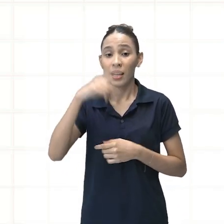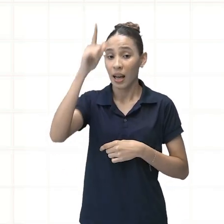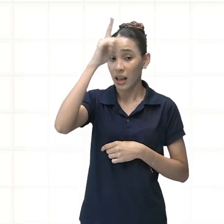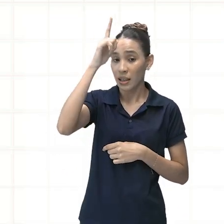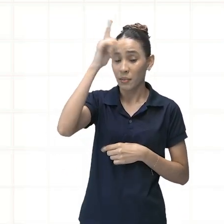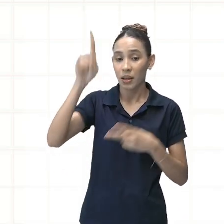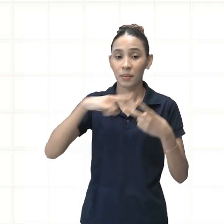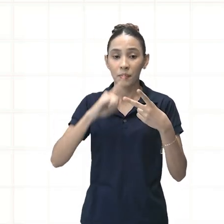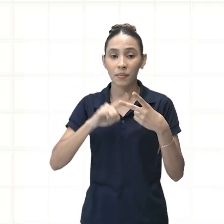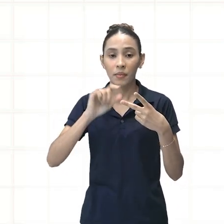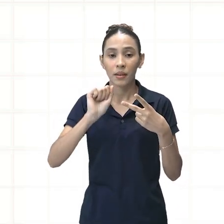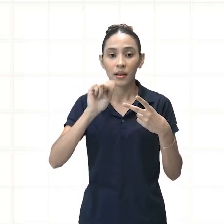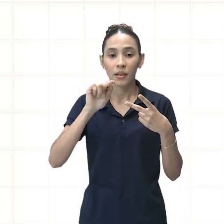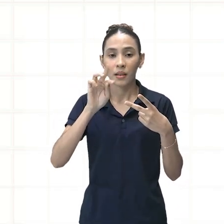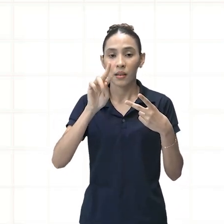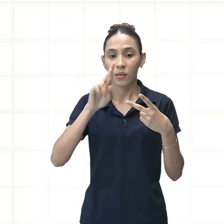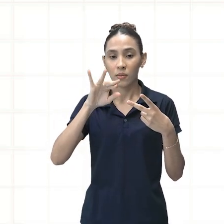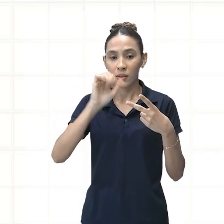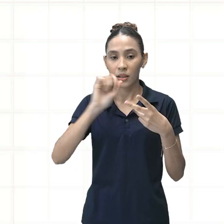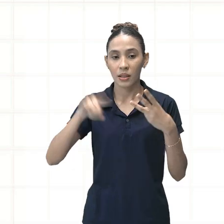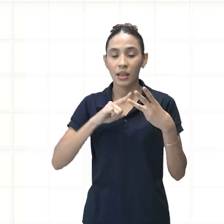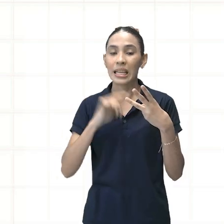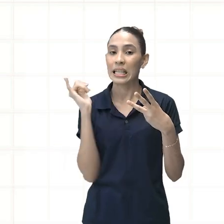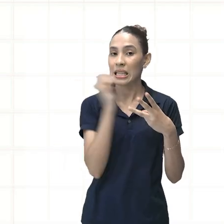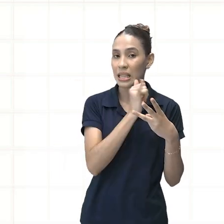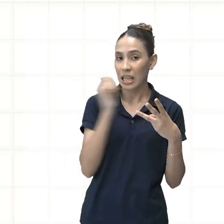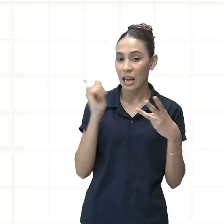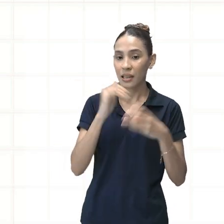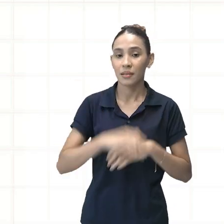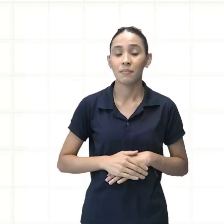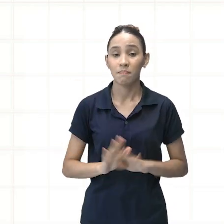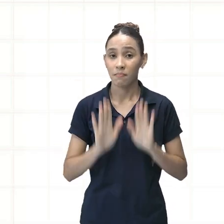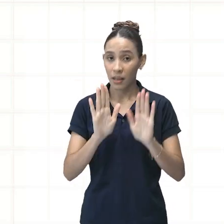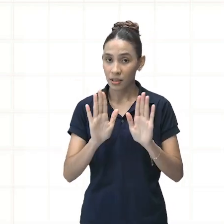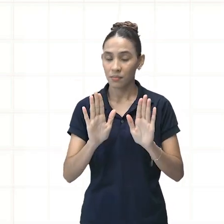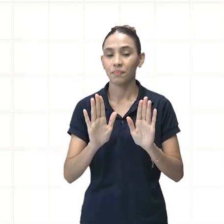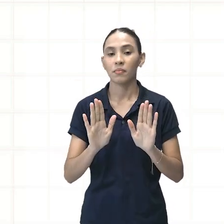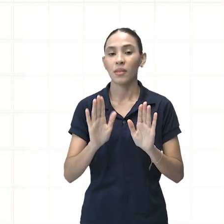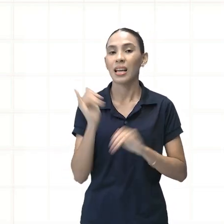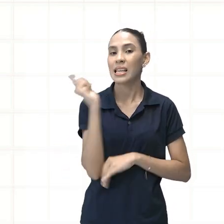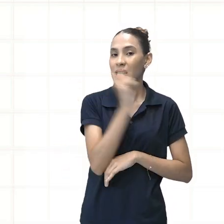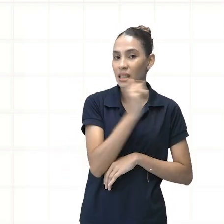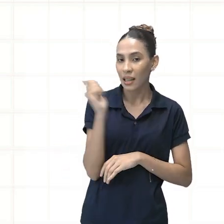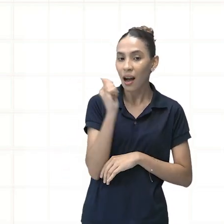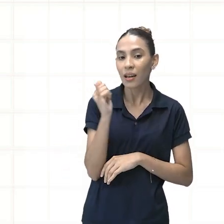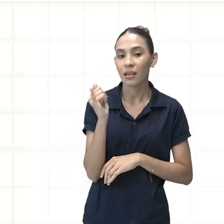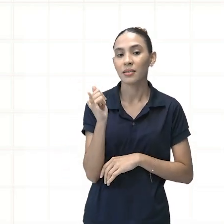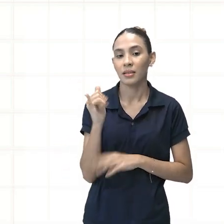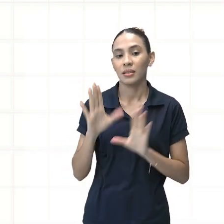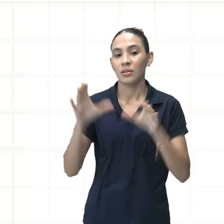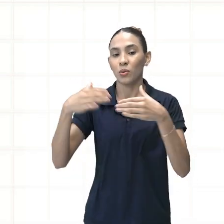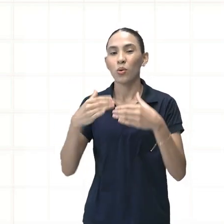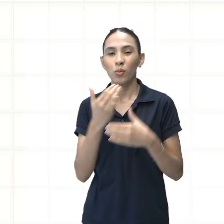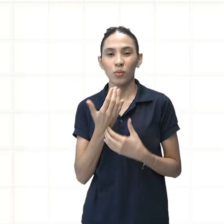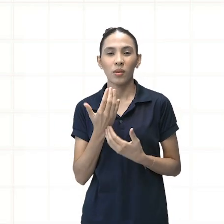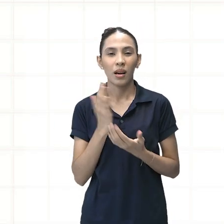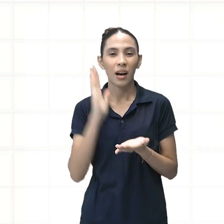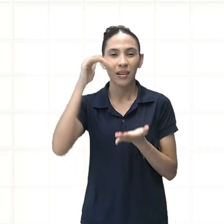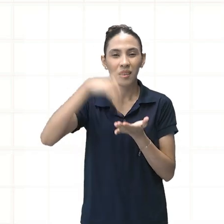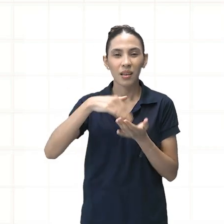Alemanha, da Áustria-Hungria e da Itália. Detalhe, tá? A Itália ela fica nesse grupo até